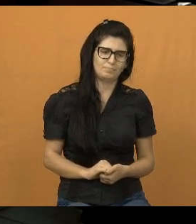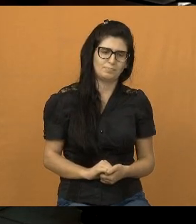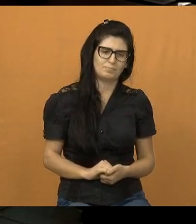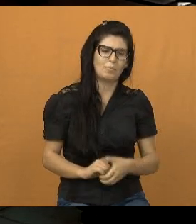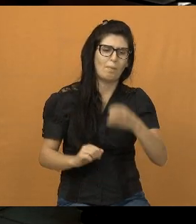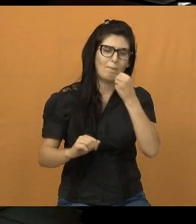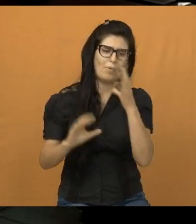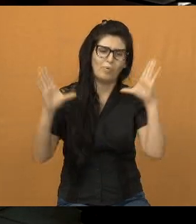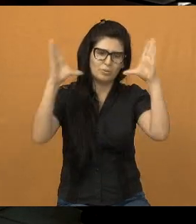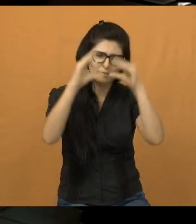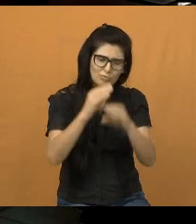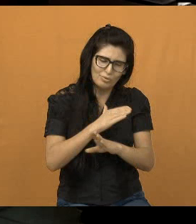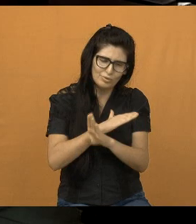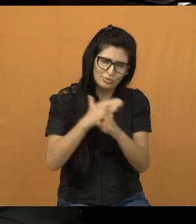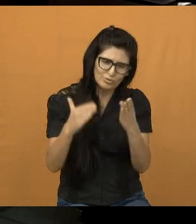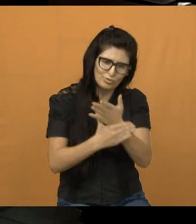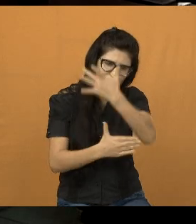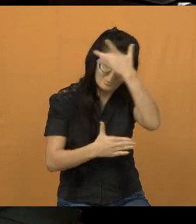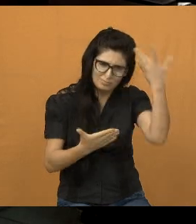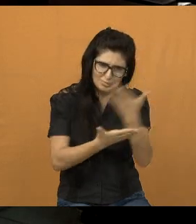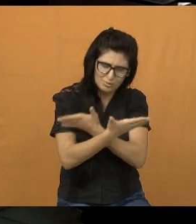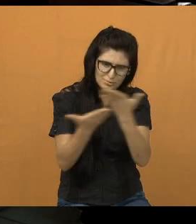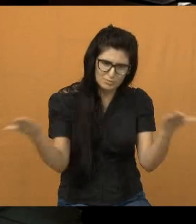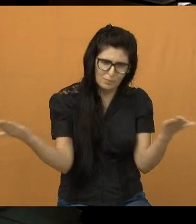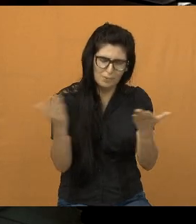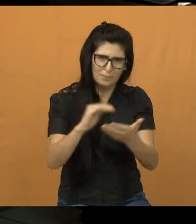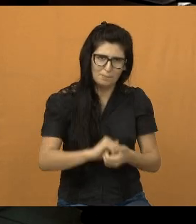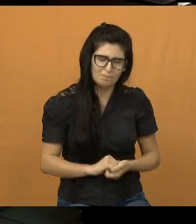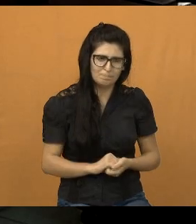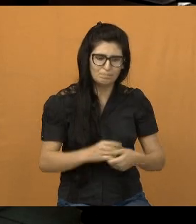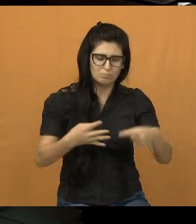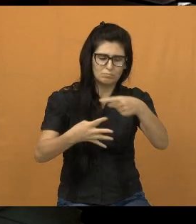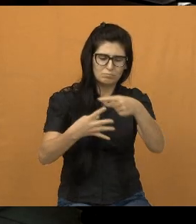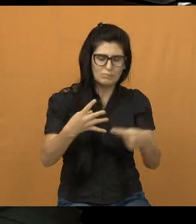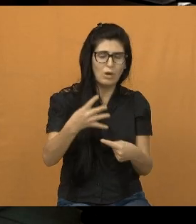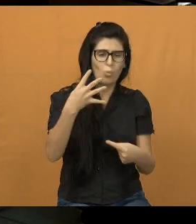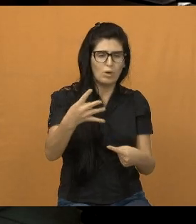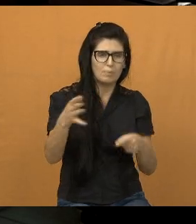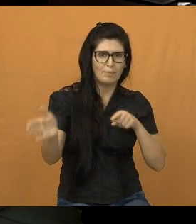Boa noite a todos. Vou fazer 4 perguntas.